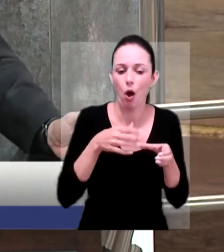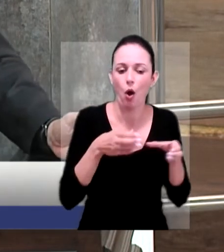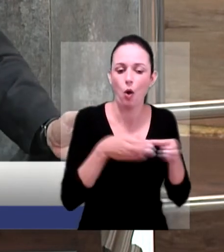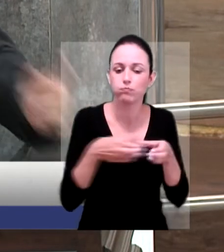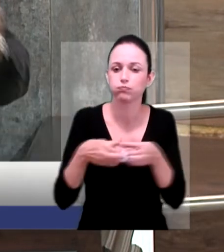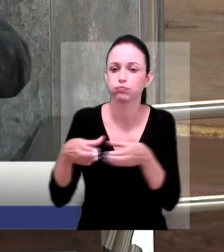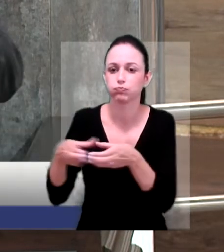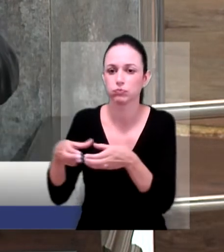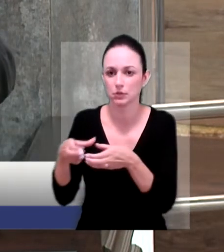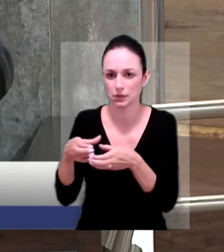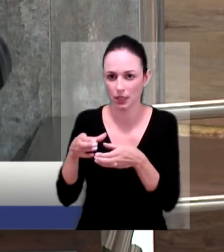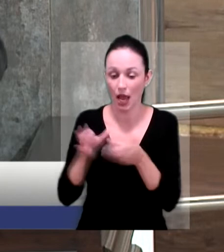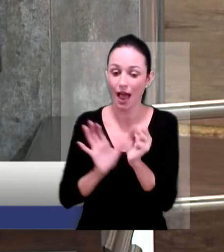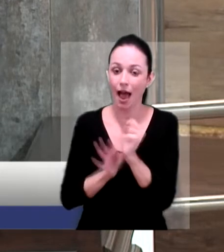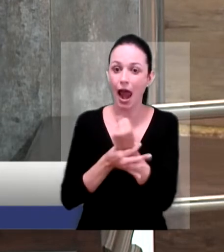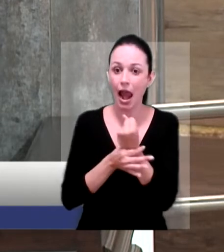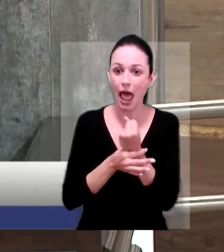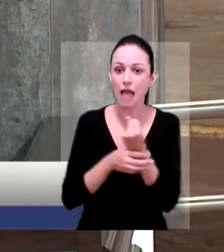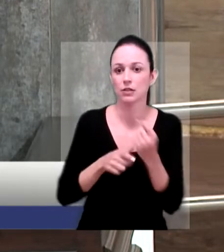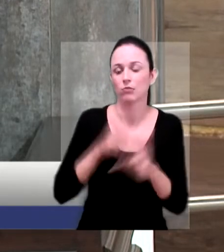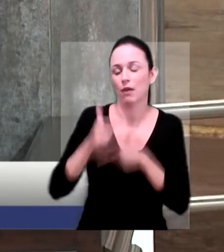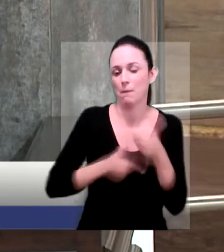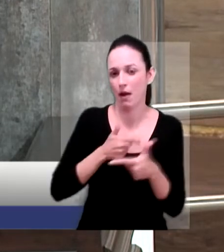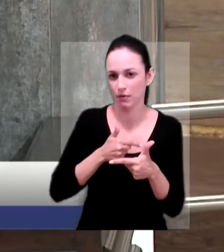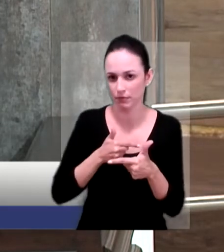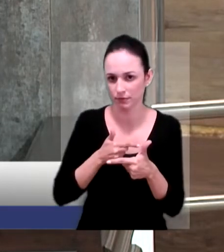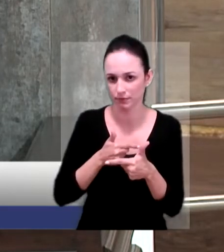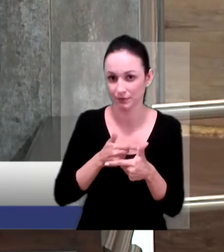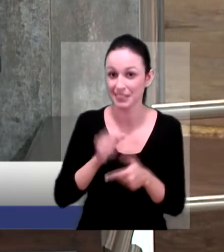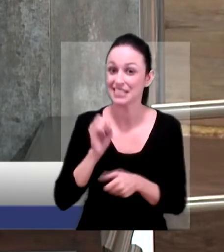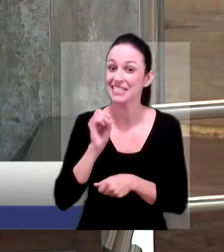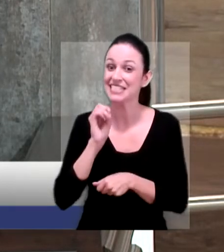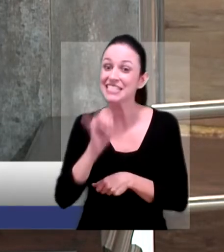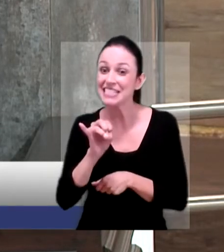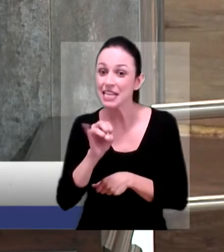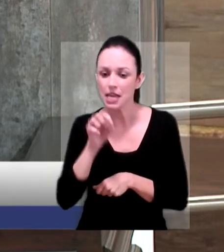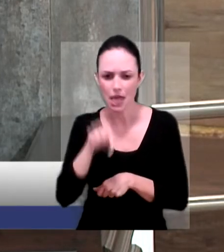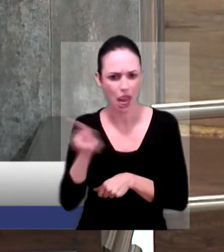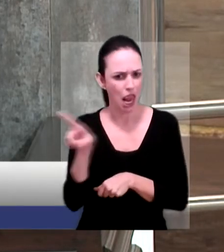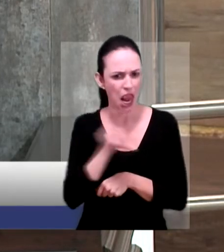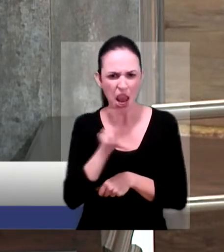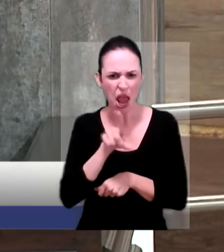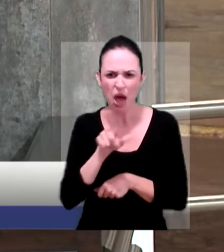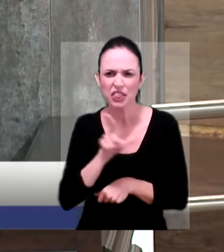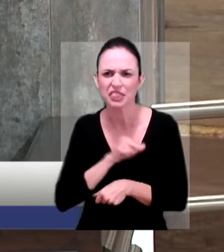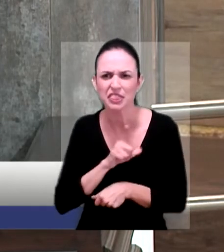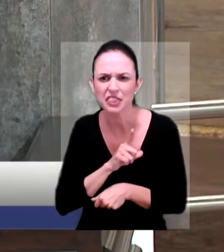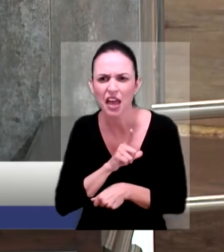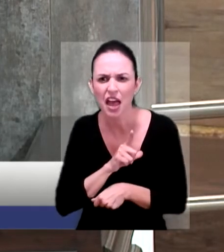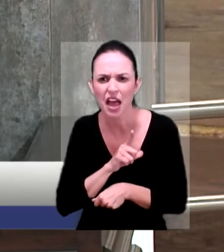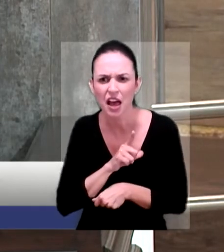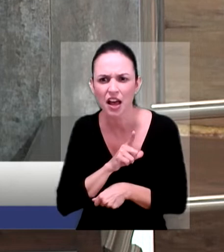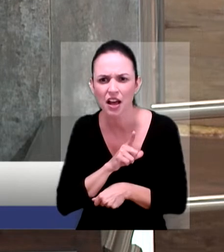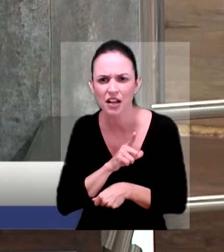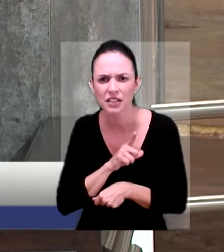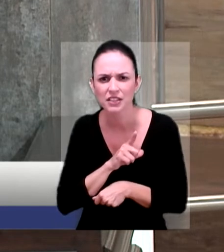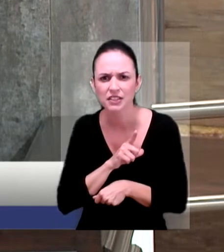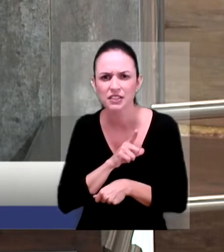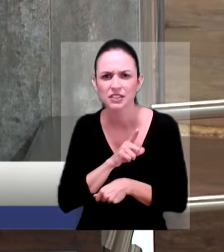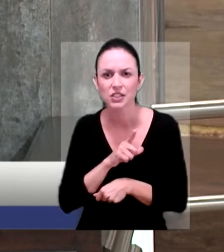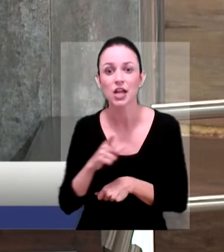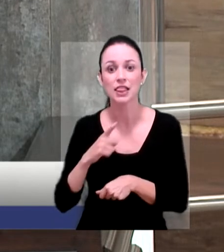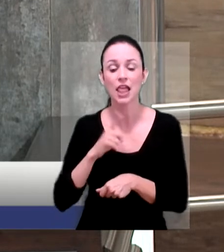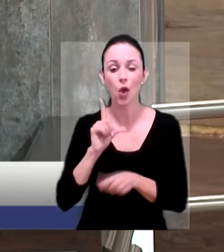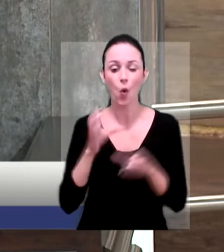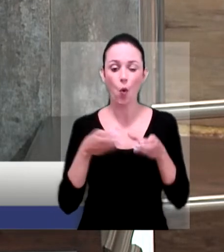funcionalidade. E, se isso não acontecer, se isso não vier a acontecer, nós ainda temos um jurídico nessa casa que